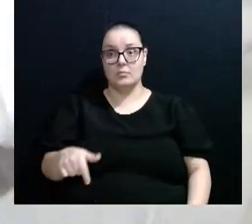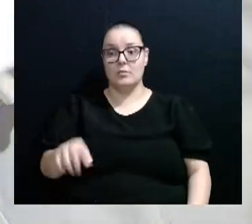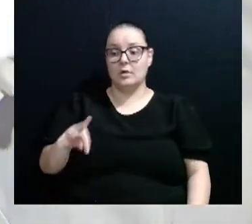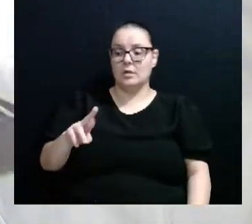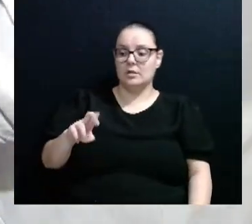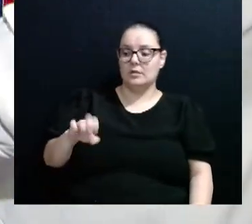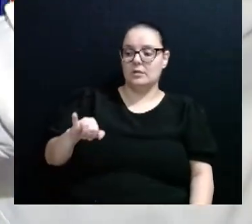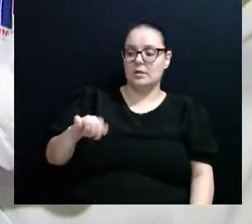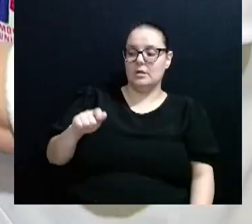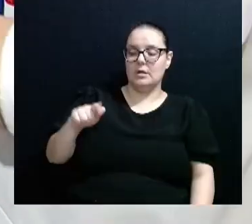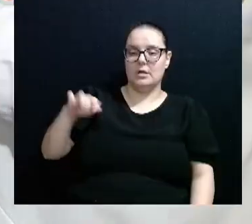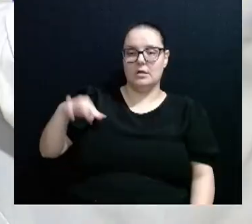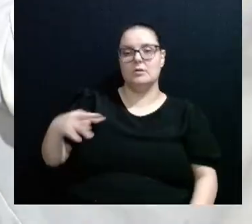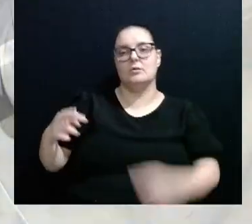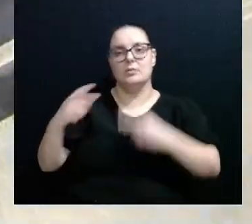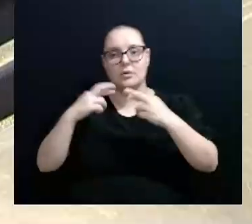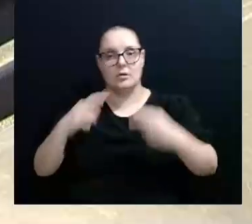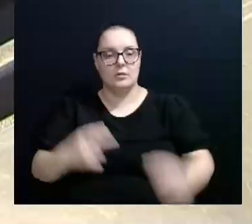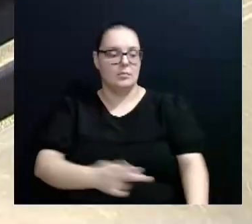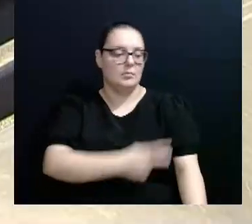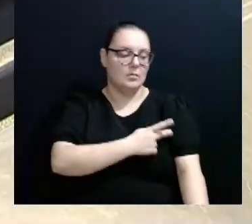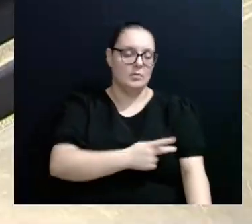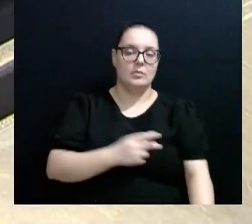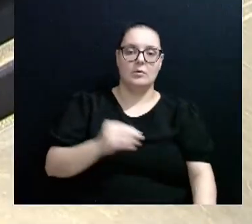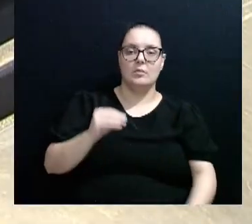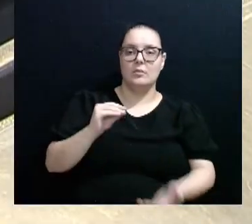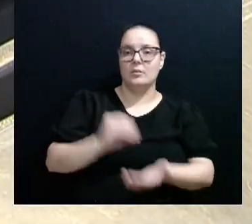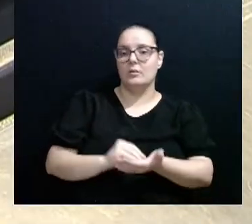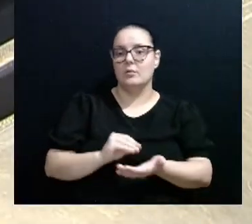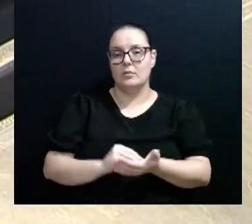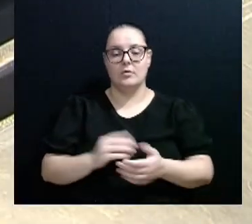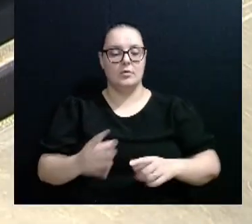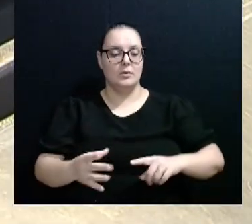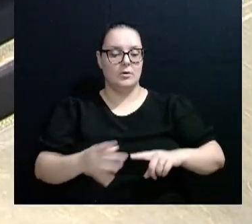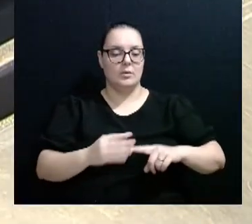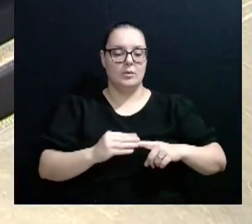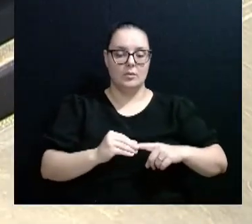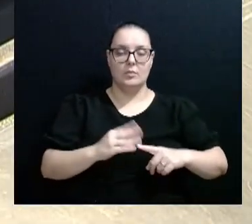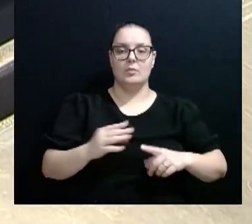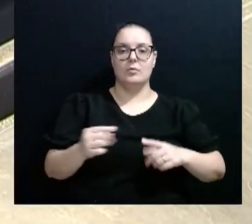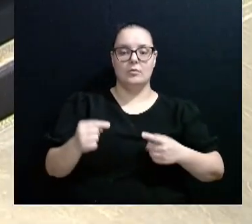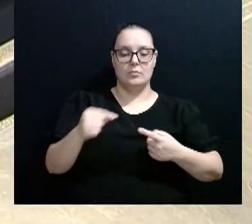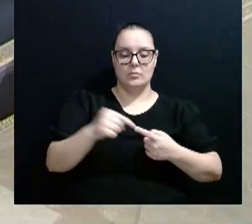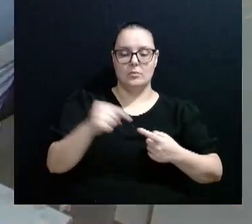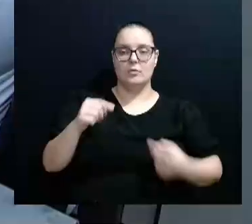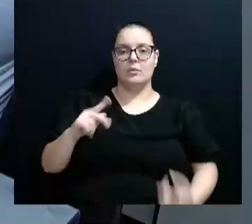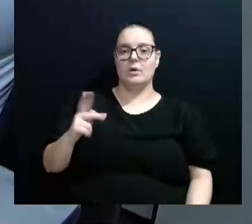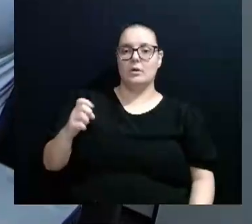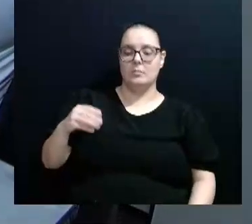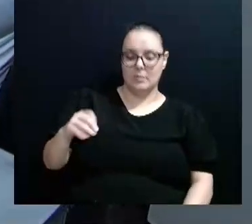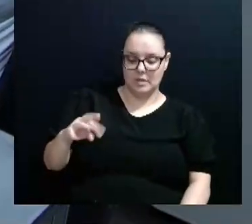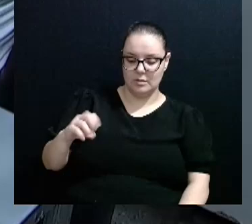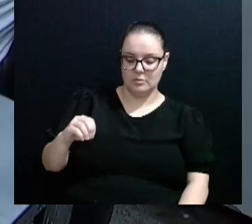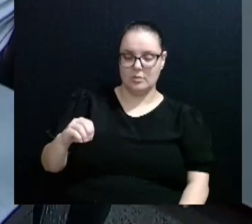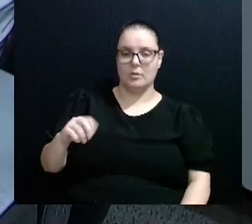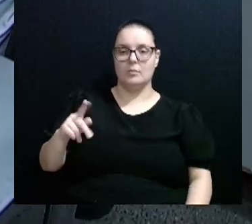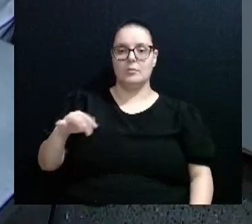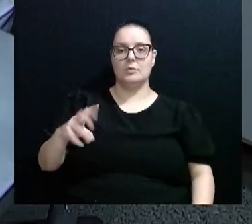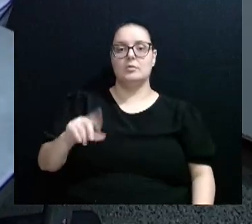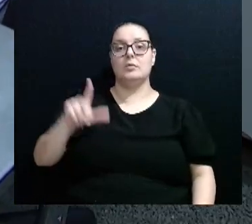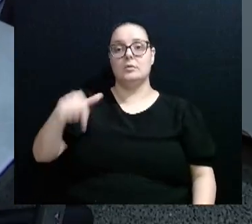verifica a pressão arterial, faz o teste de hematócrito, hemoglobina, que é aquela picadinha no dedo, para depois ele passar por uma triagem clínica, que é o